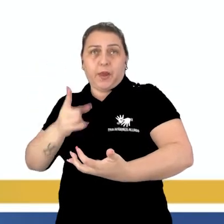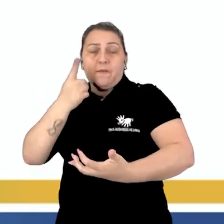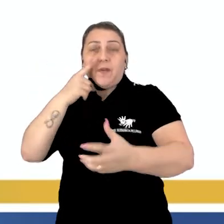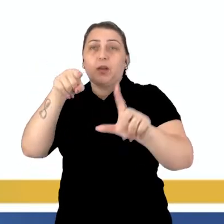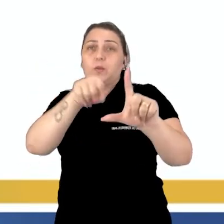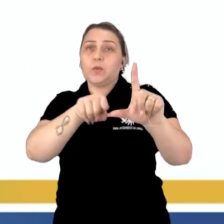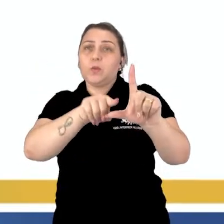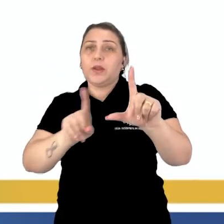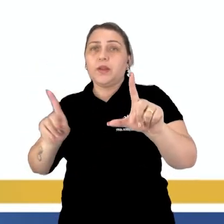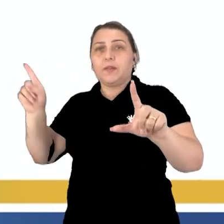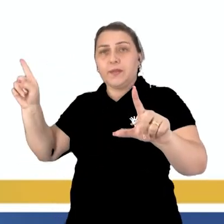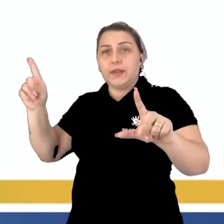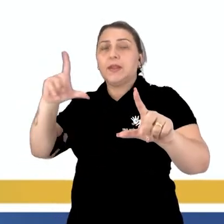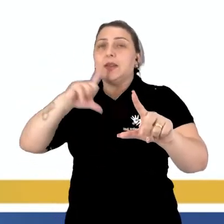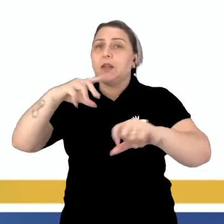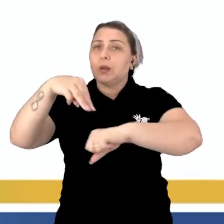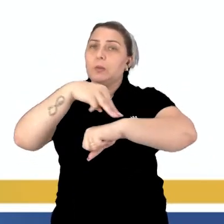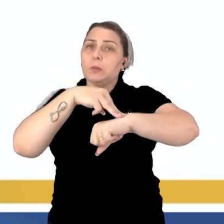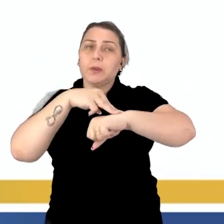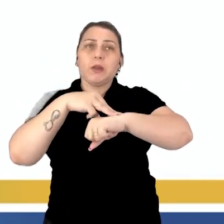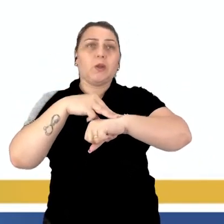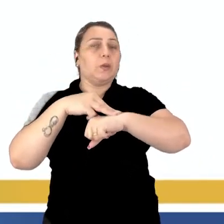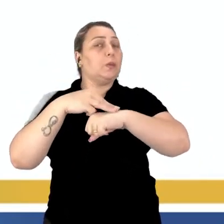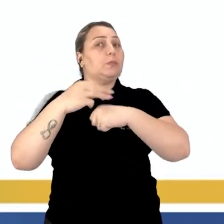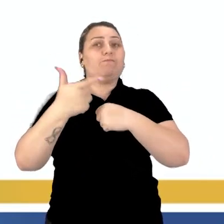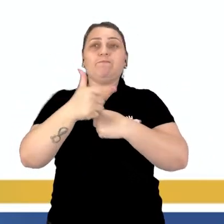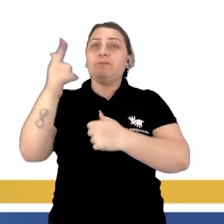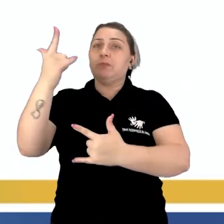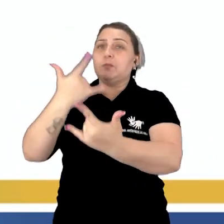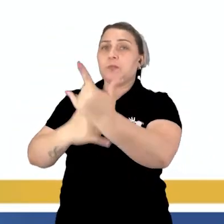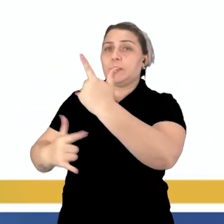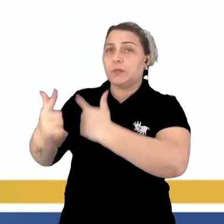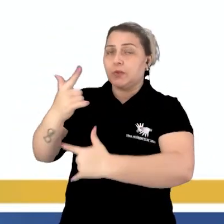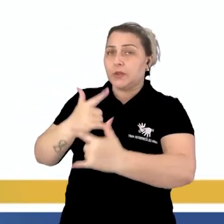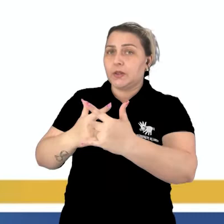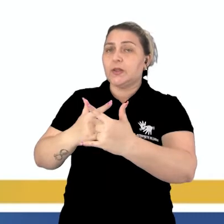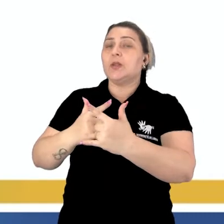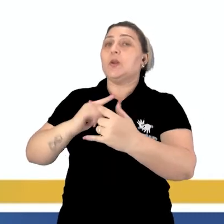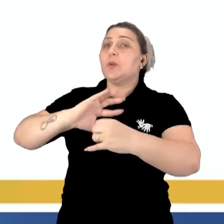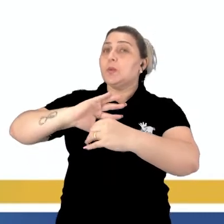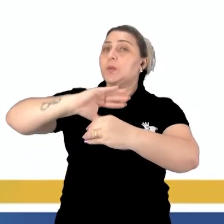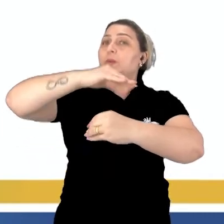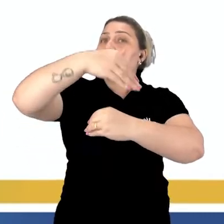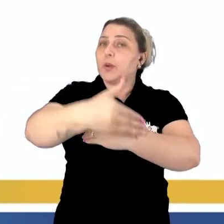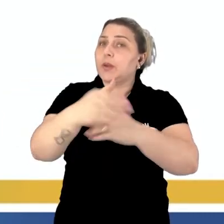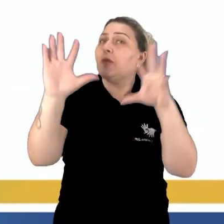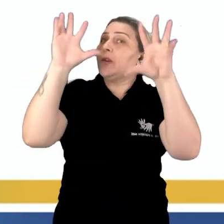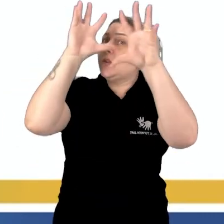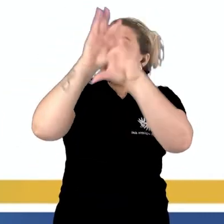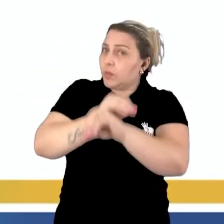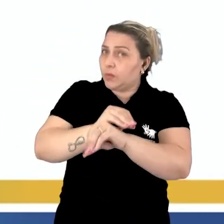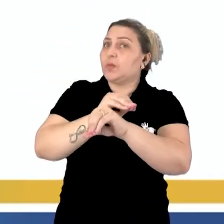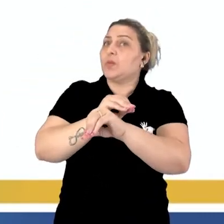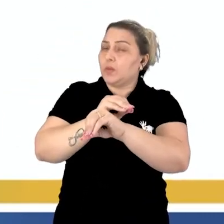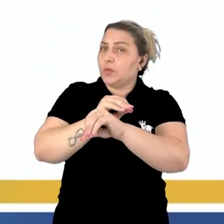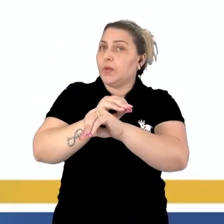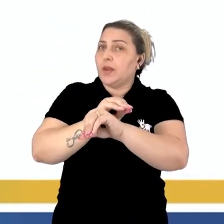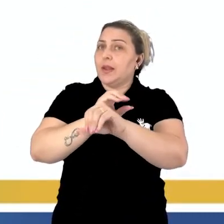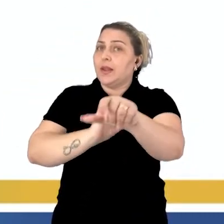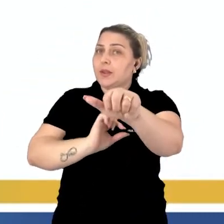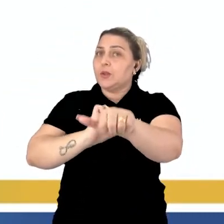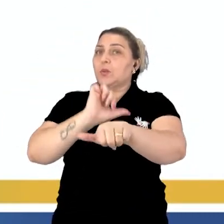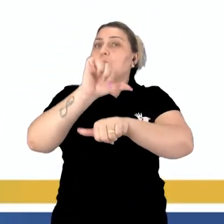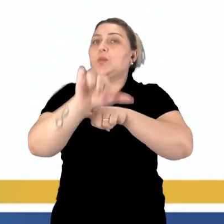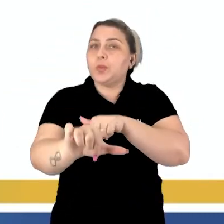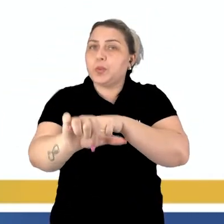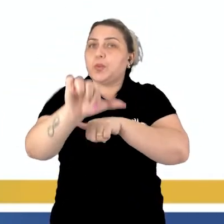GIF. E existe um momento que eu não vou receber essa radiação e eu vou ficar do lado oposto à luz e depois ser trocado.